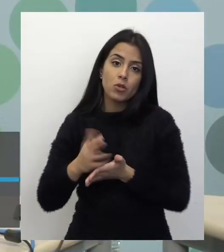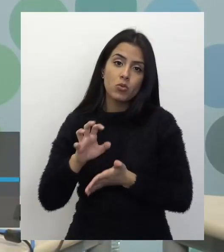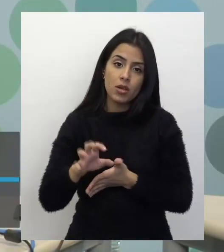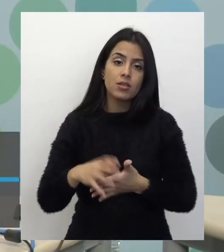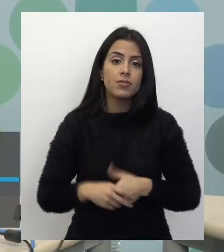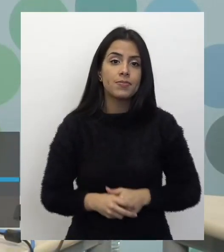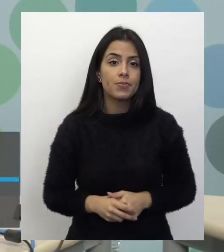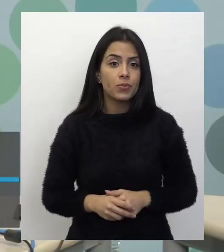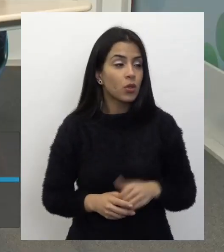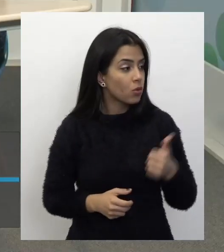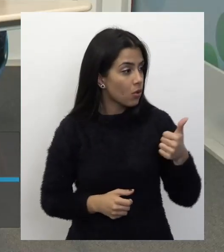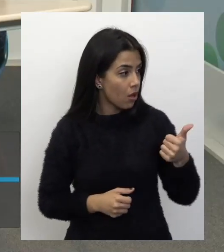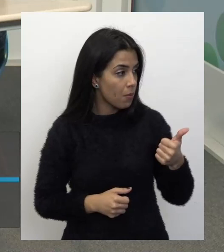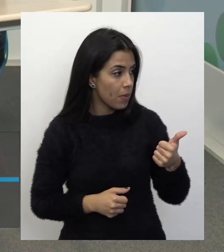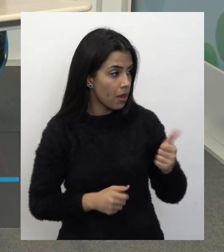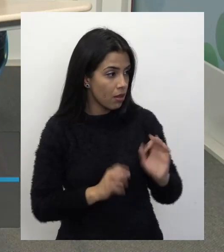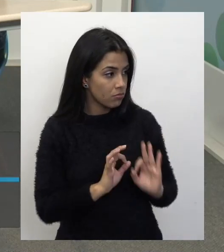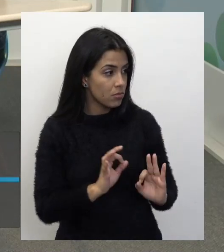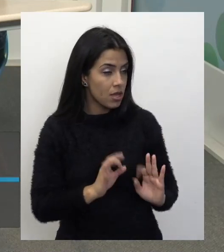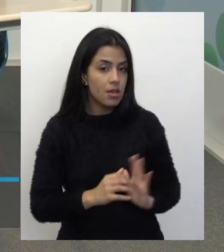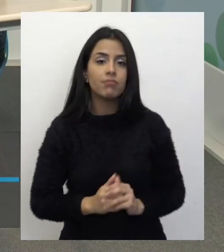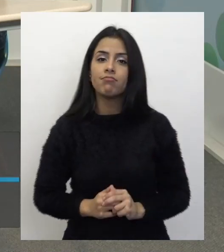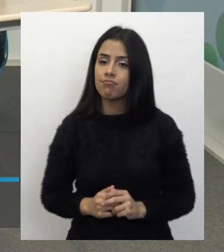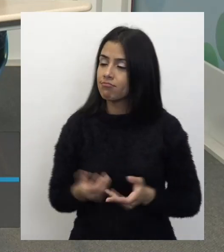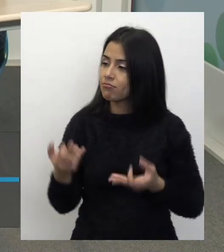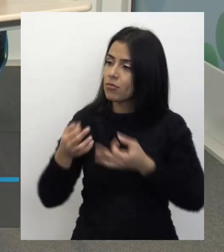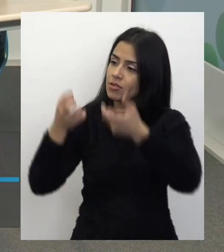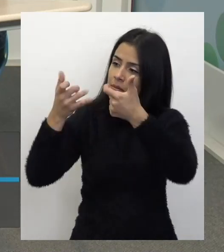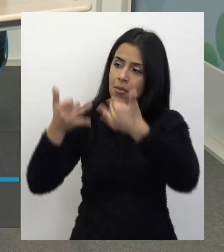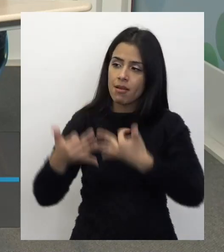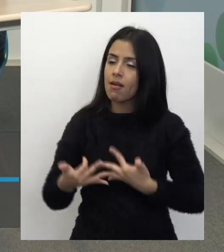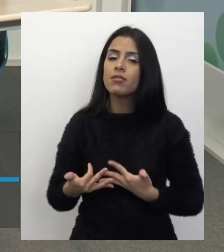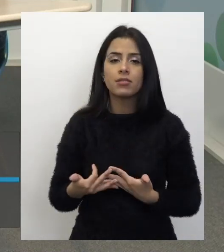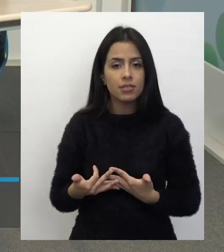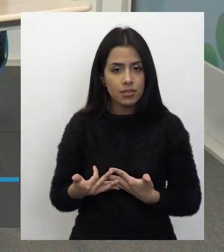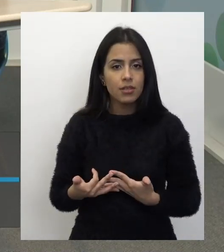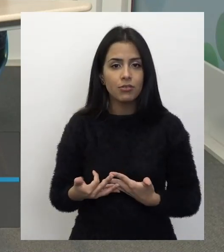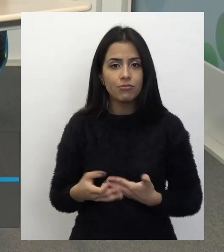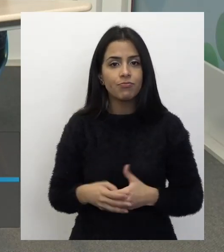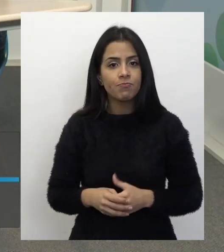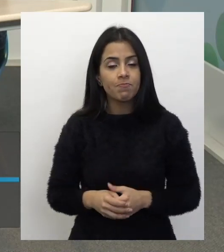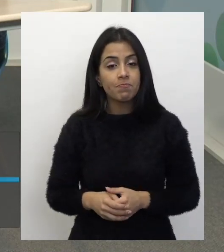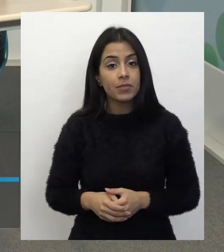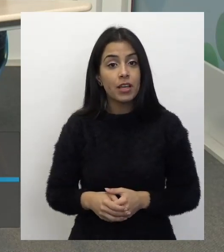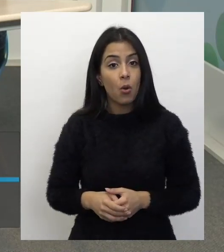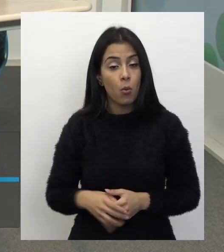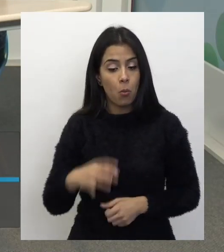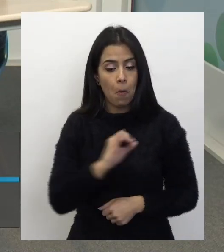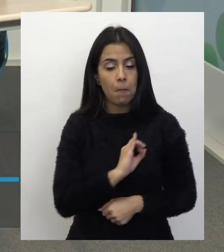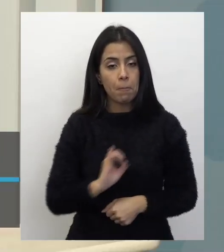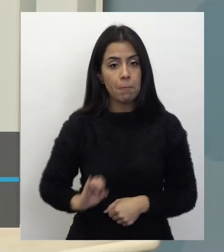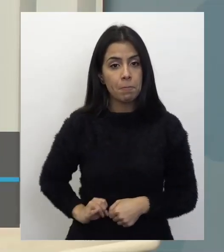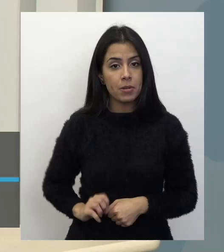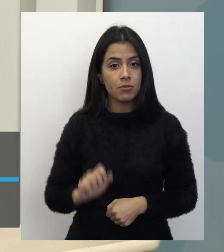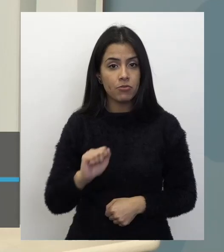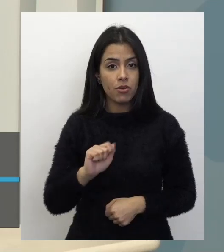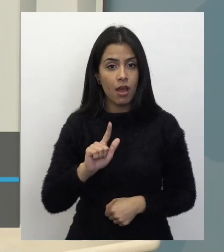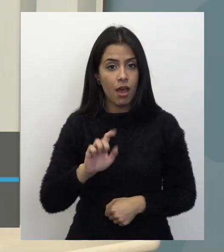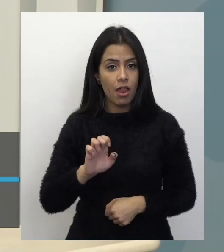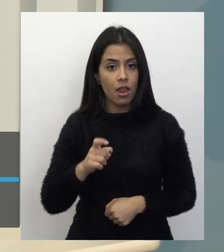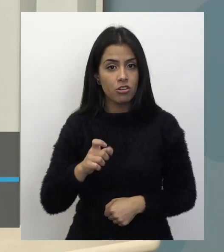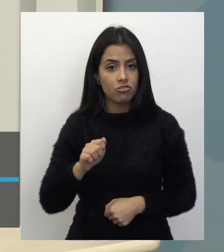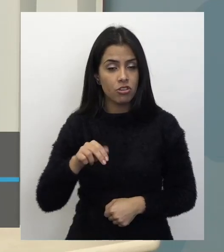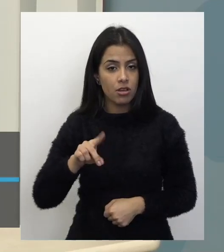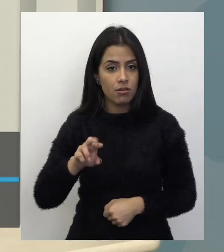pessoal? Tudo bem, professora Janaína, até aqui? Ótima explicação, professora Luísa. Inclusive, o Império de Alexandre, né, ele começa com 20 anos,